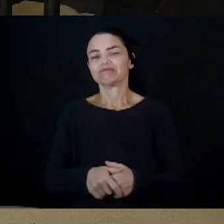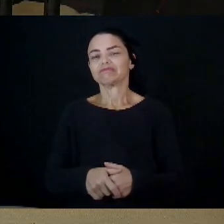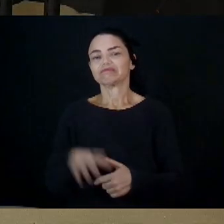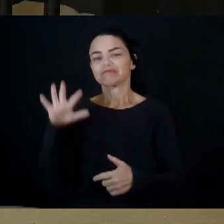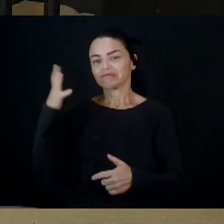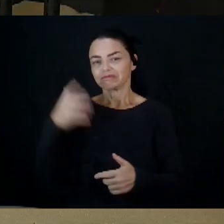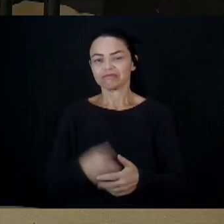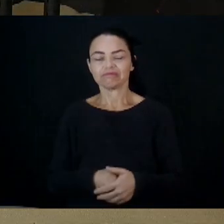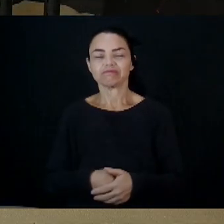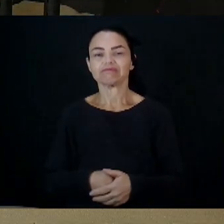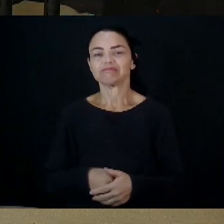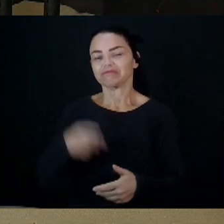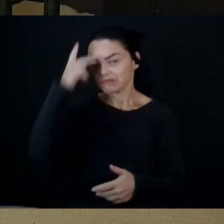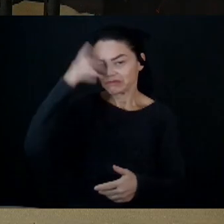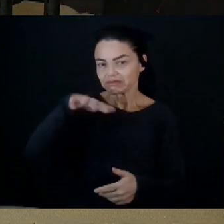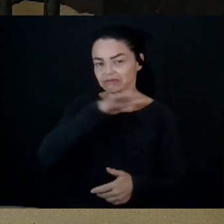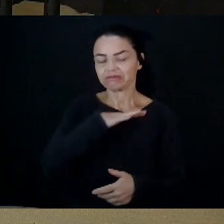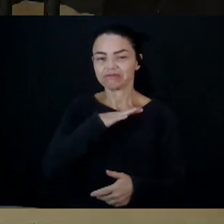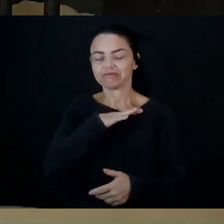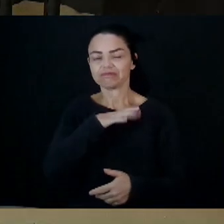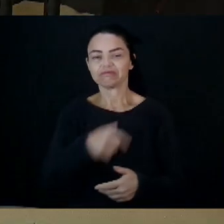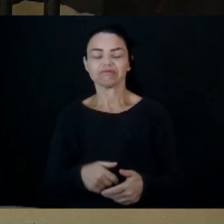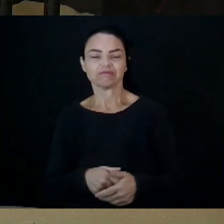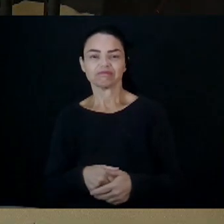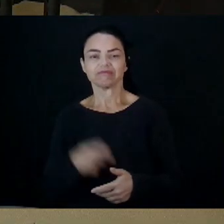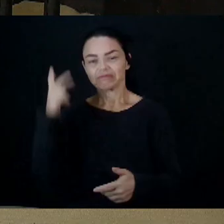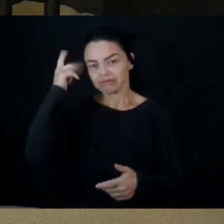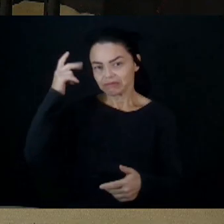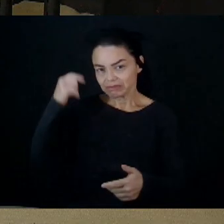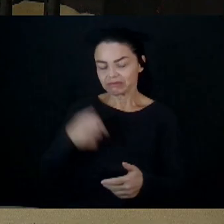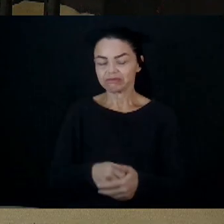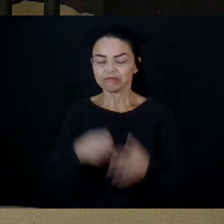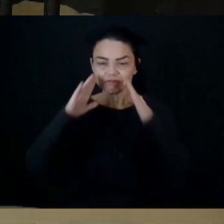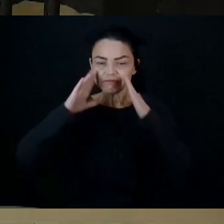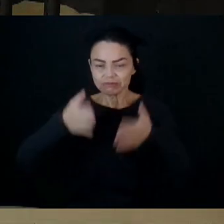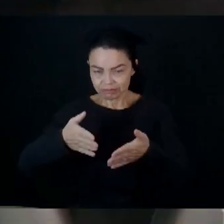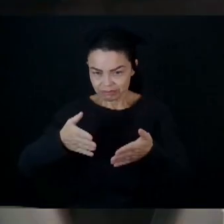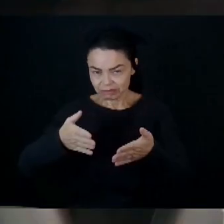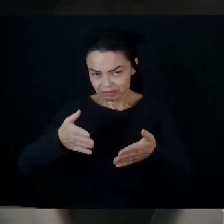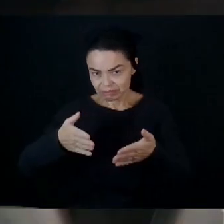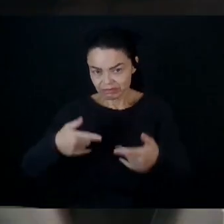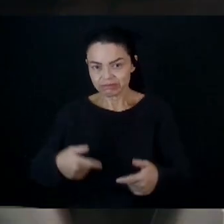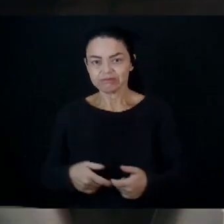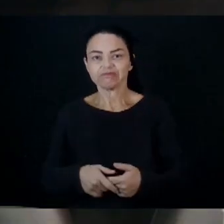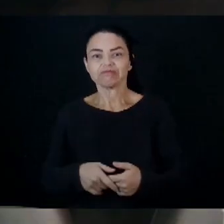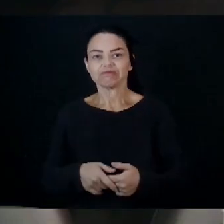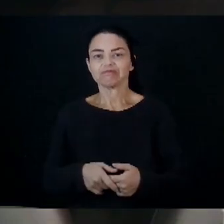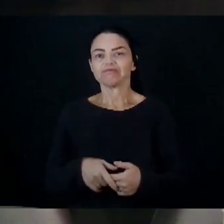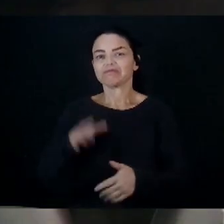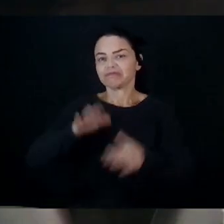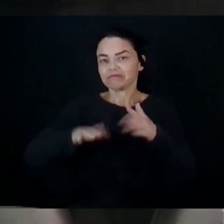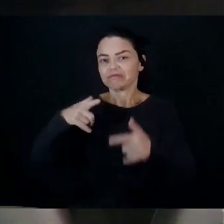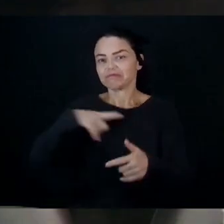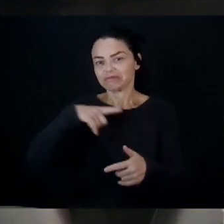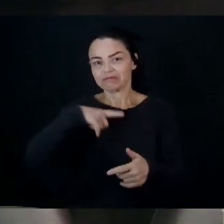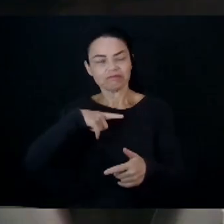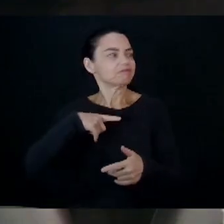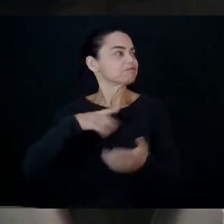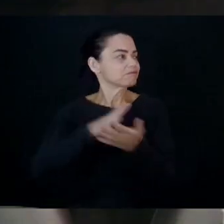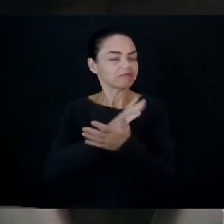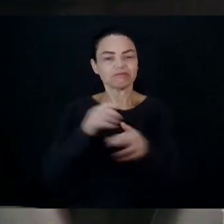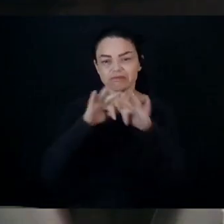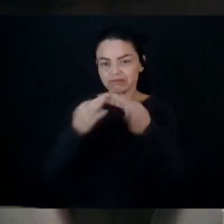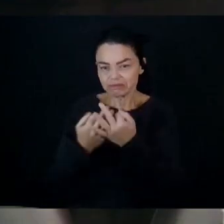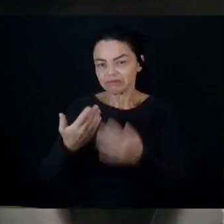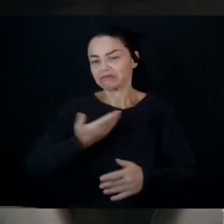São pessoas, tem pessoas naturalmente mais focadas naquilo que você está fazendo, às vezes você tem algum familiar, algum amigo que